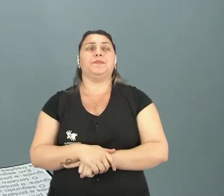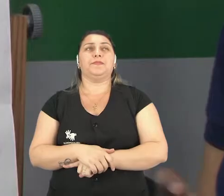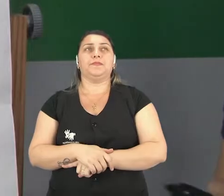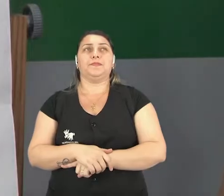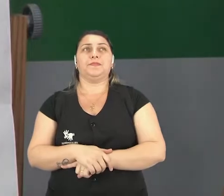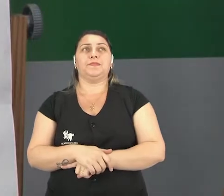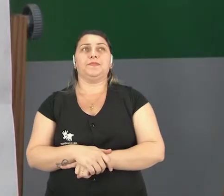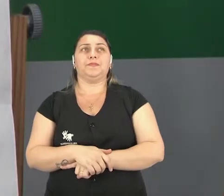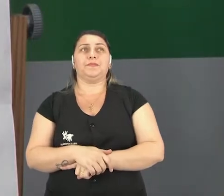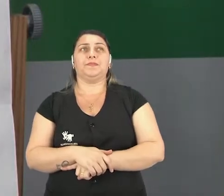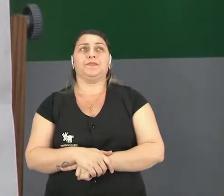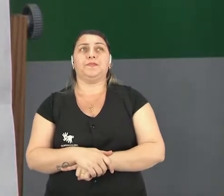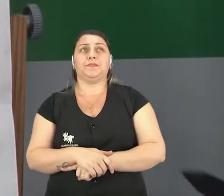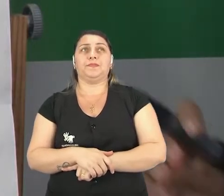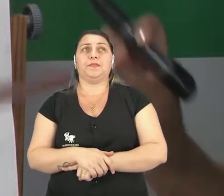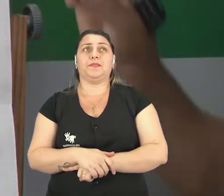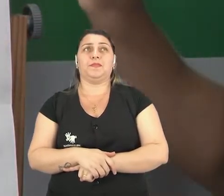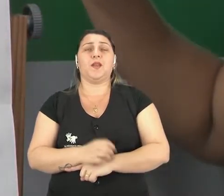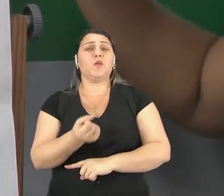8. E